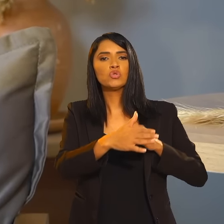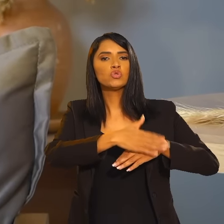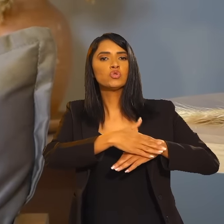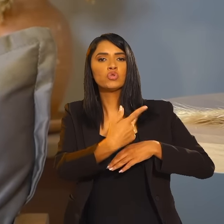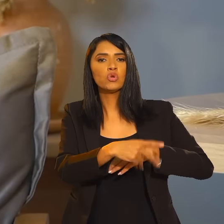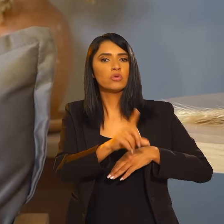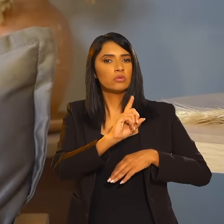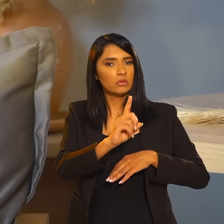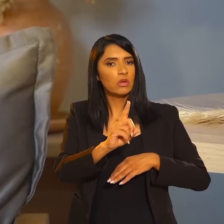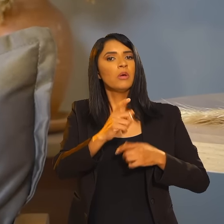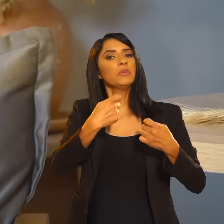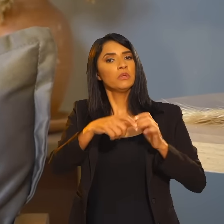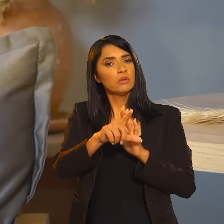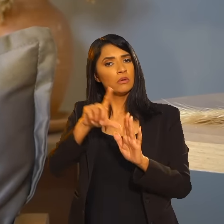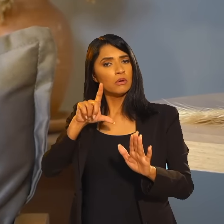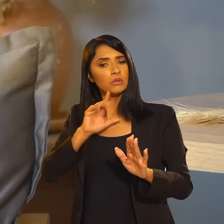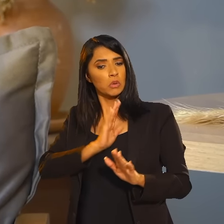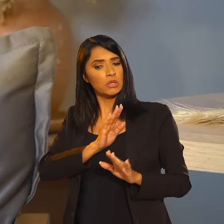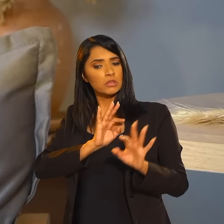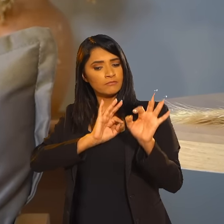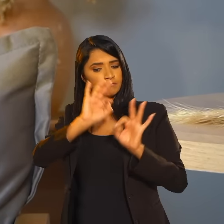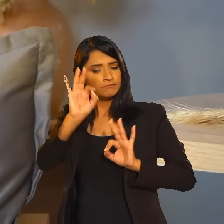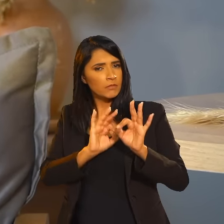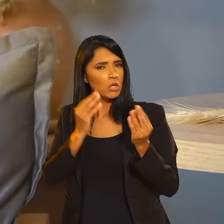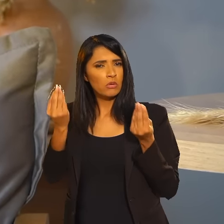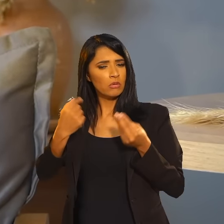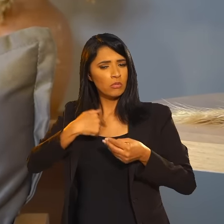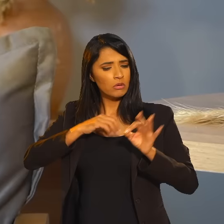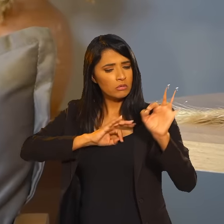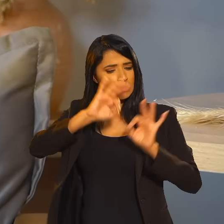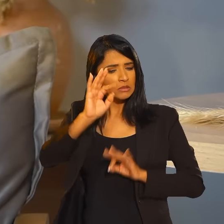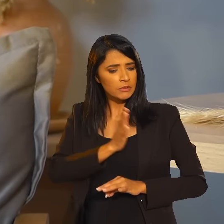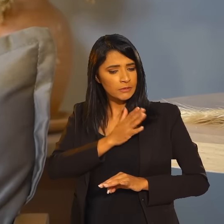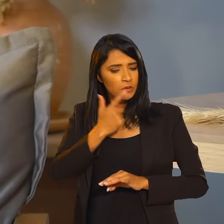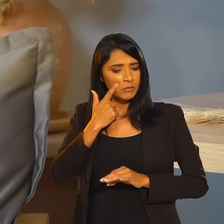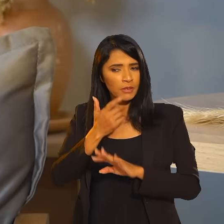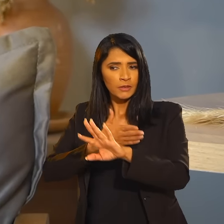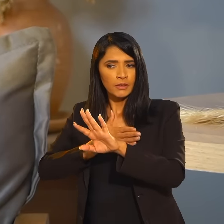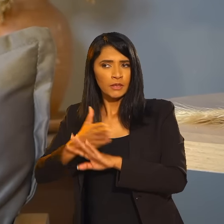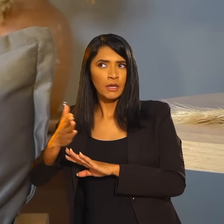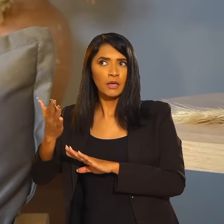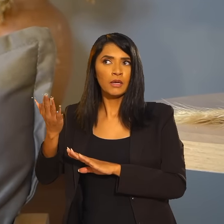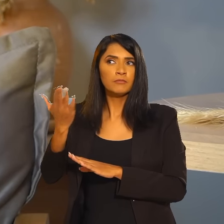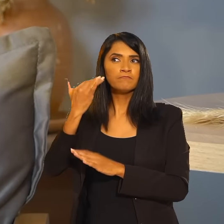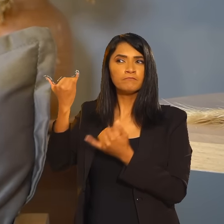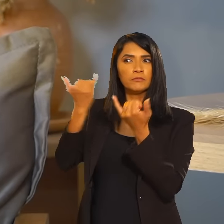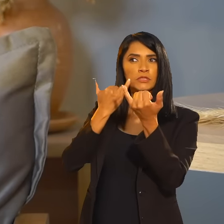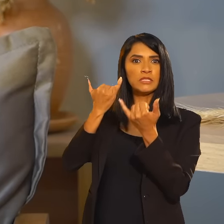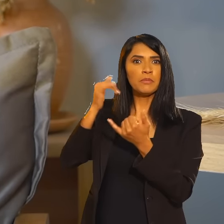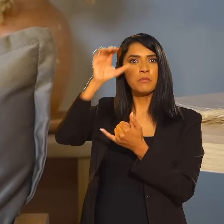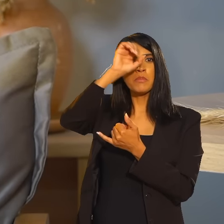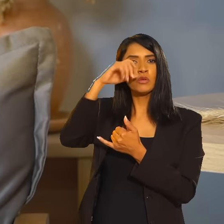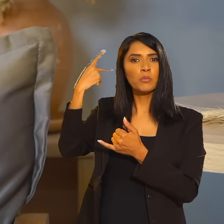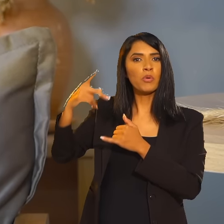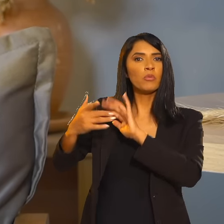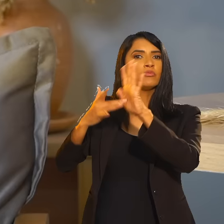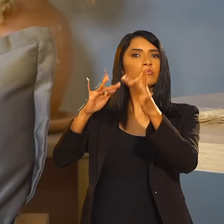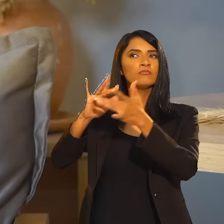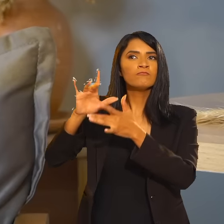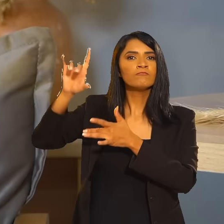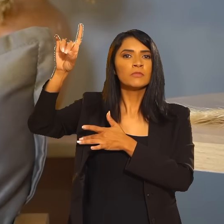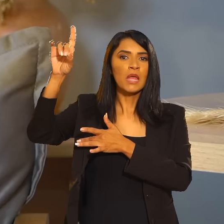A gente também deve preparar o nosso coração. Como é que eu estou preparando o meu coração para receber a palavra de Deus? E depois de